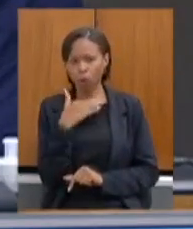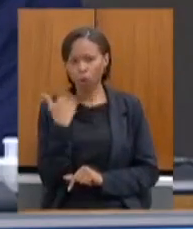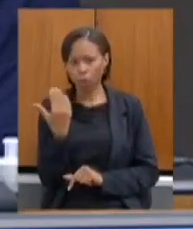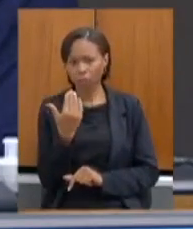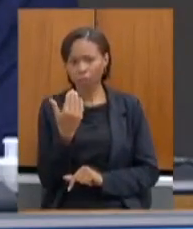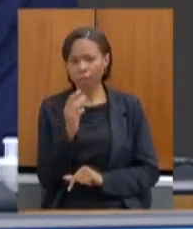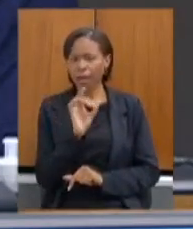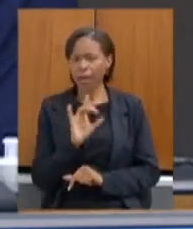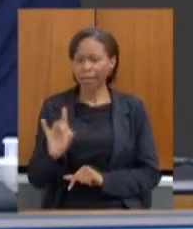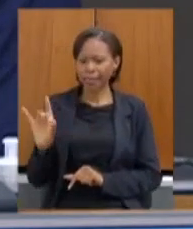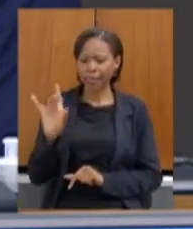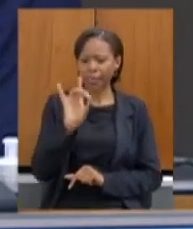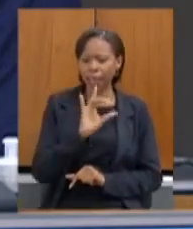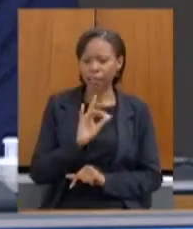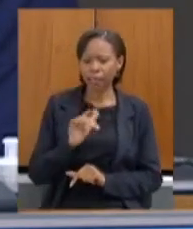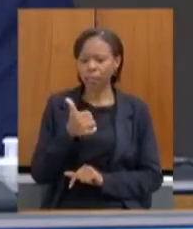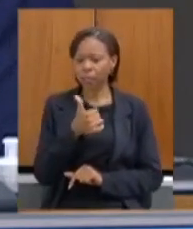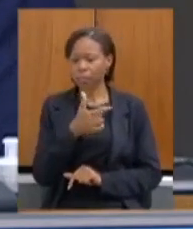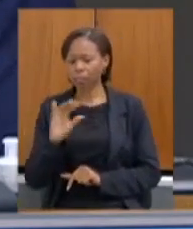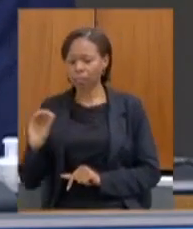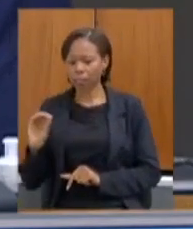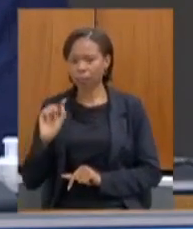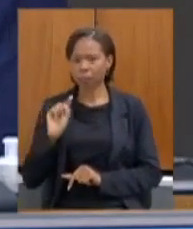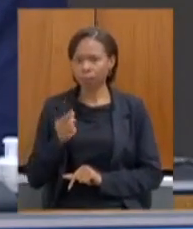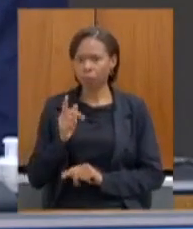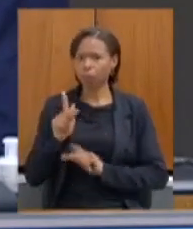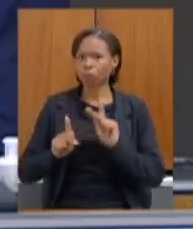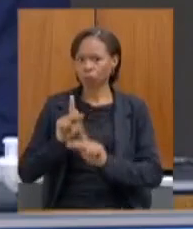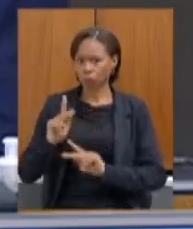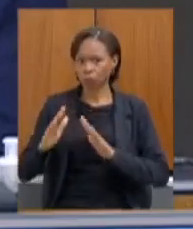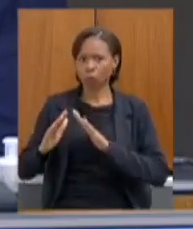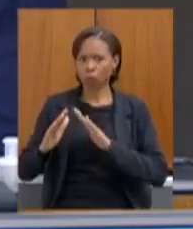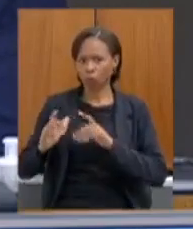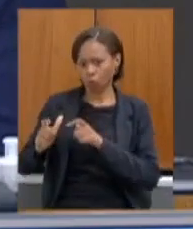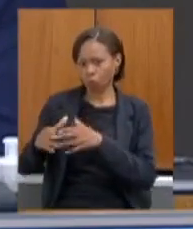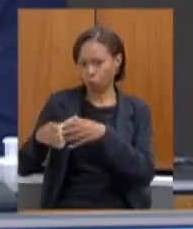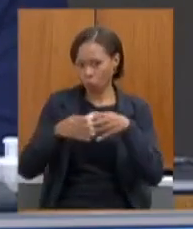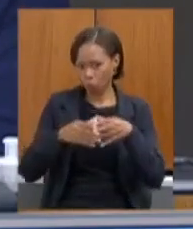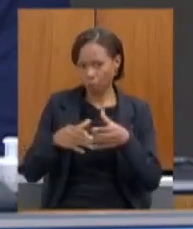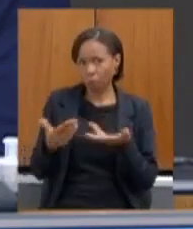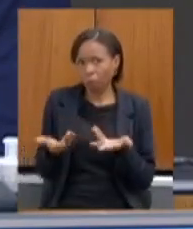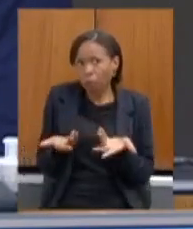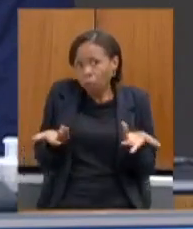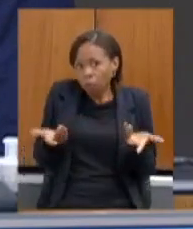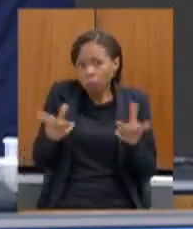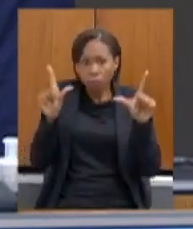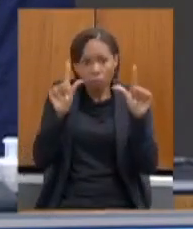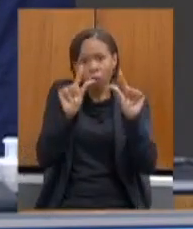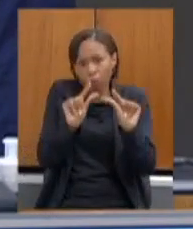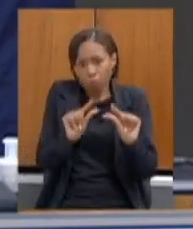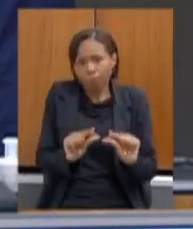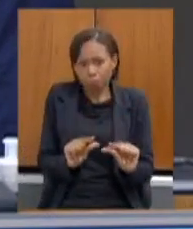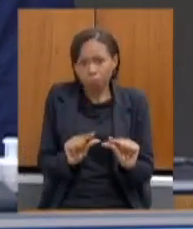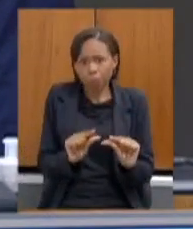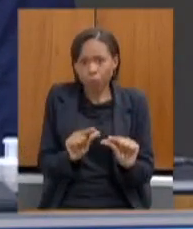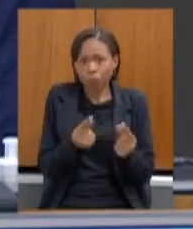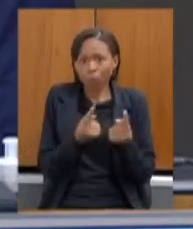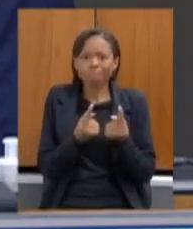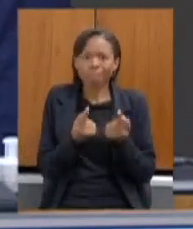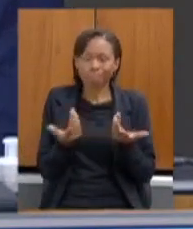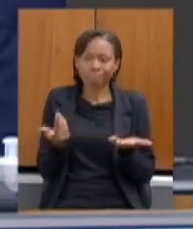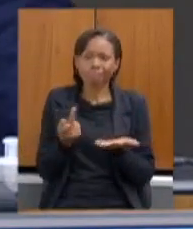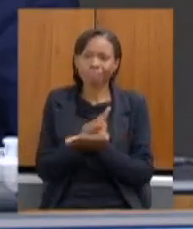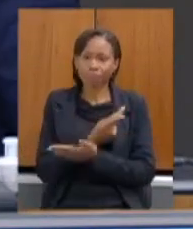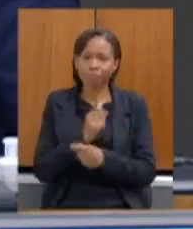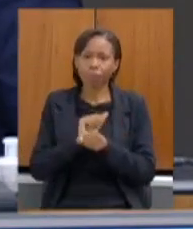índice de mortes, melhor performance, se é que podemos ter uma melhor performance, de combate ao coronavírus